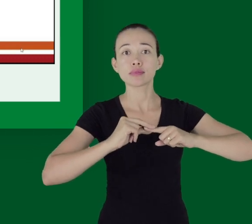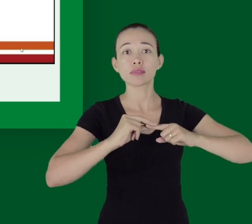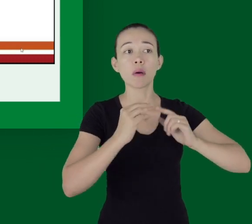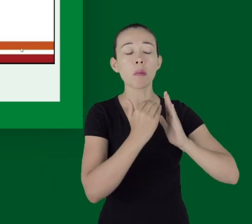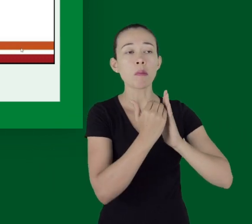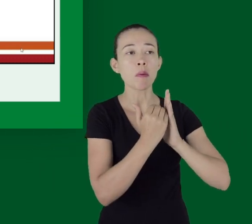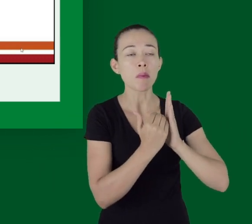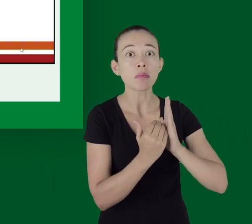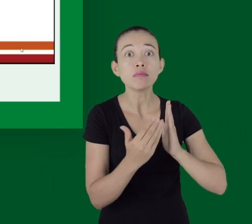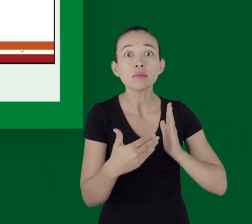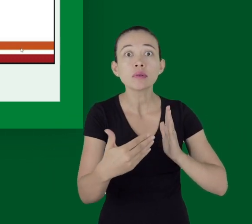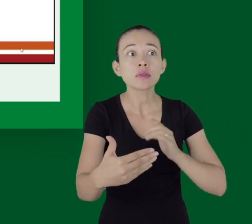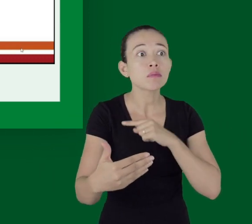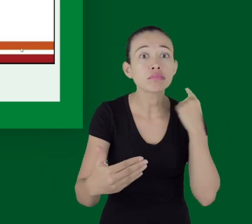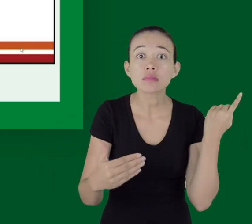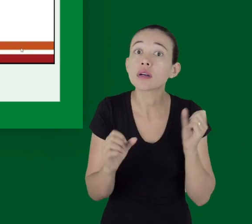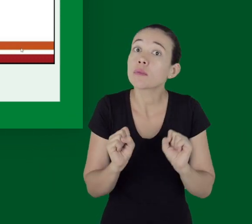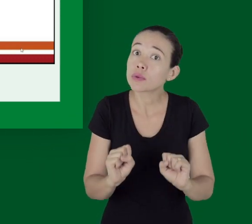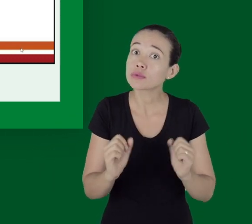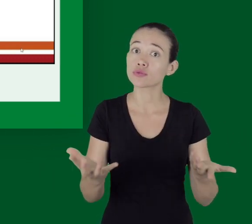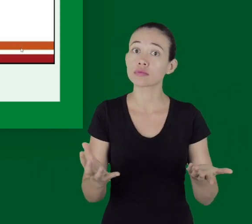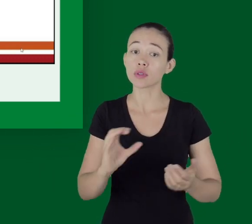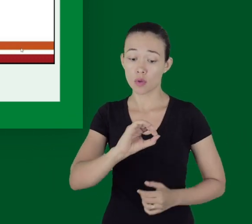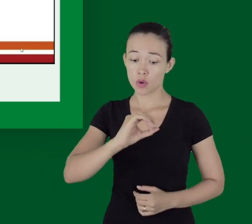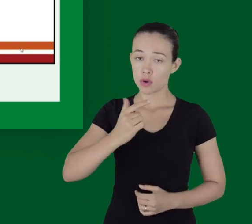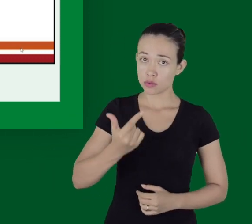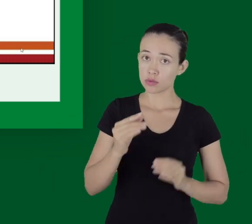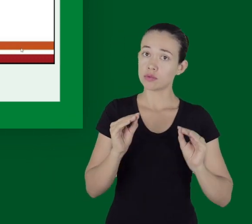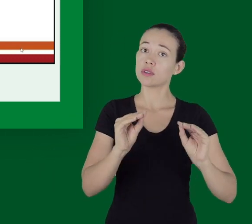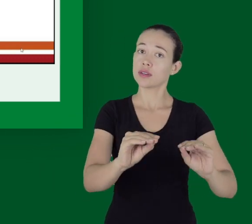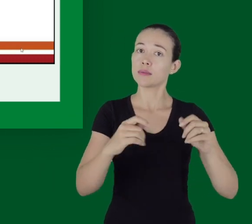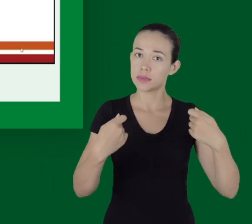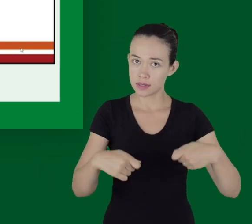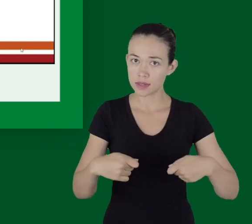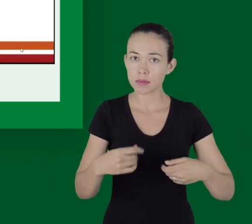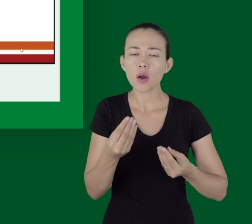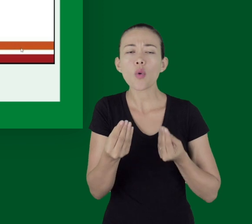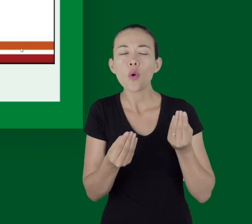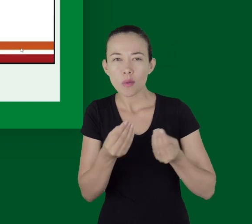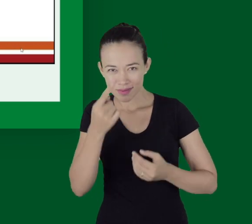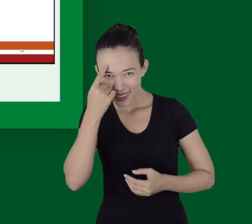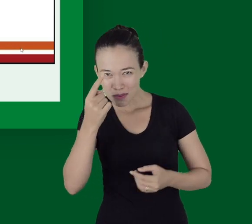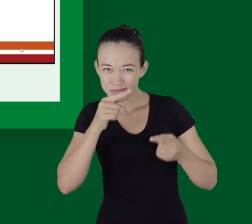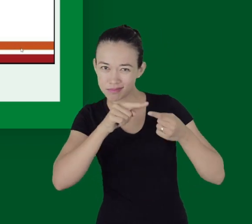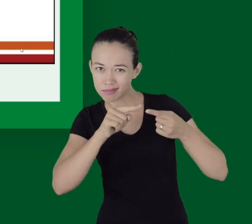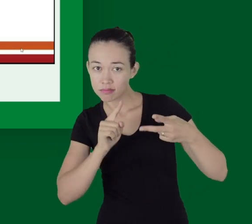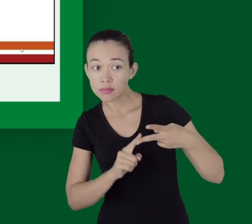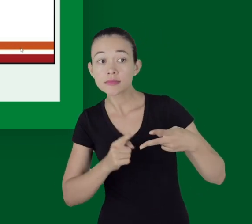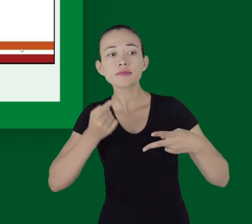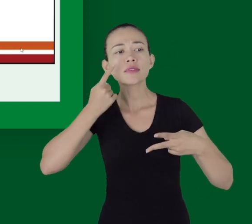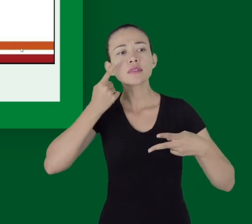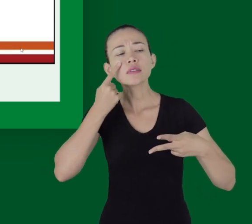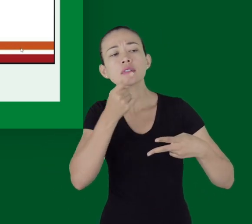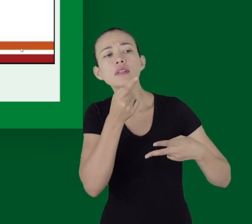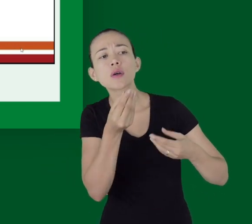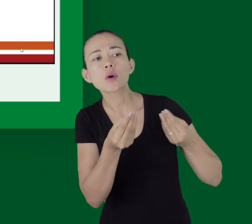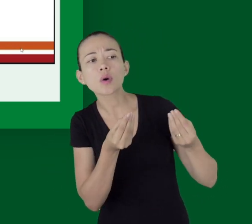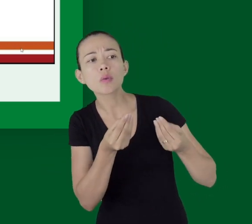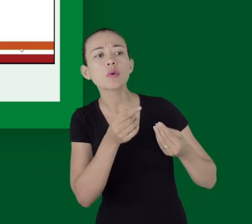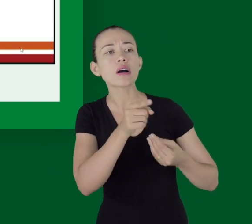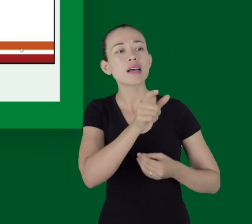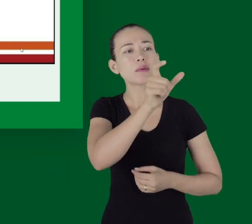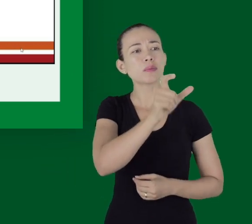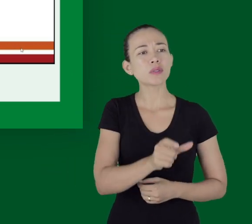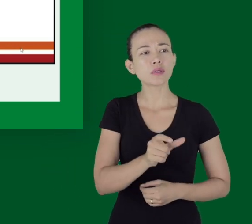mortalidade, então a gente precisa ofertar oxigênio. Então, essas formas, né, de ofertar vai depender do caso. Por exemplo,